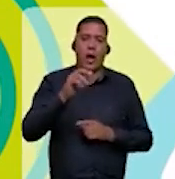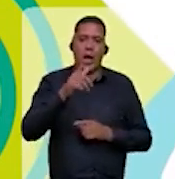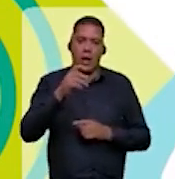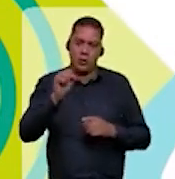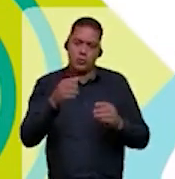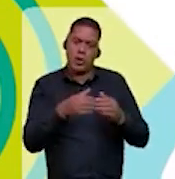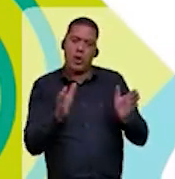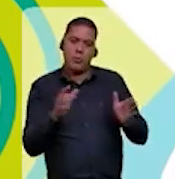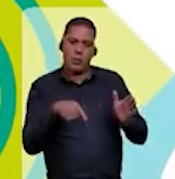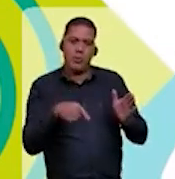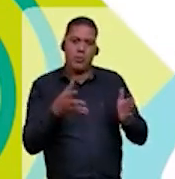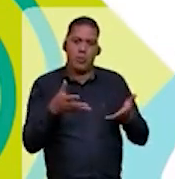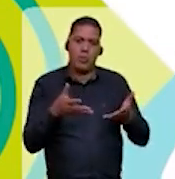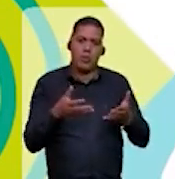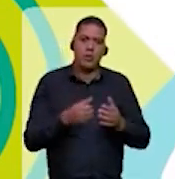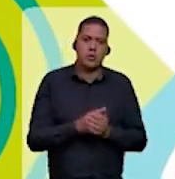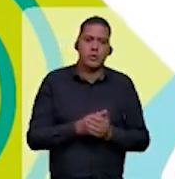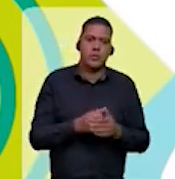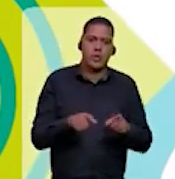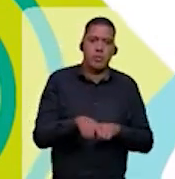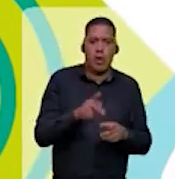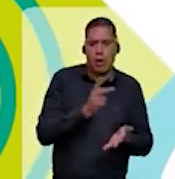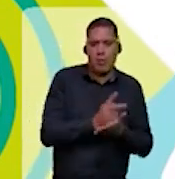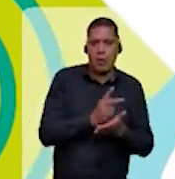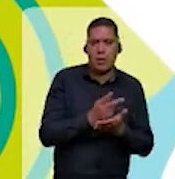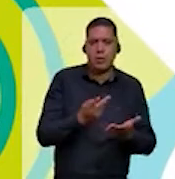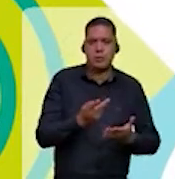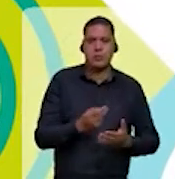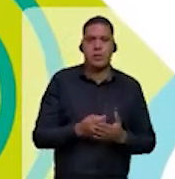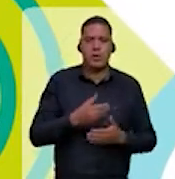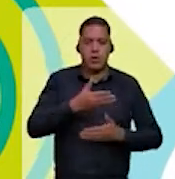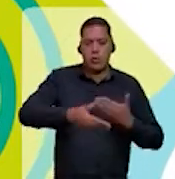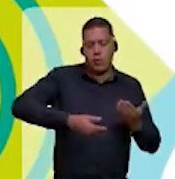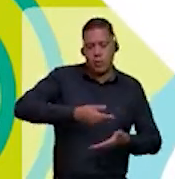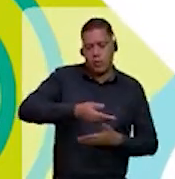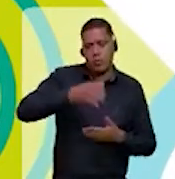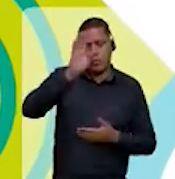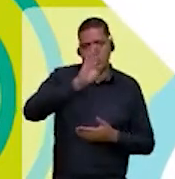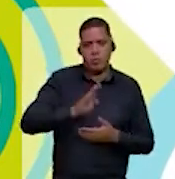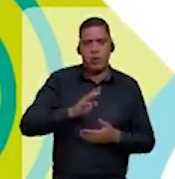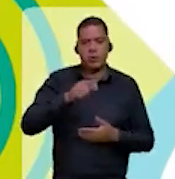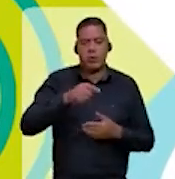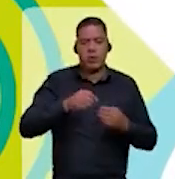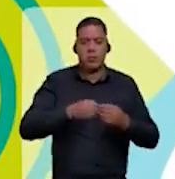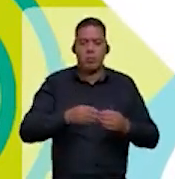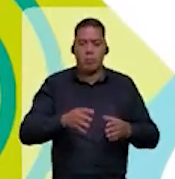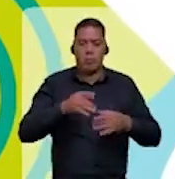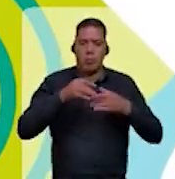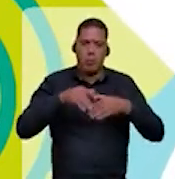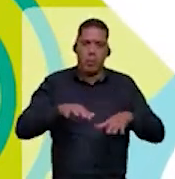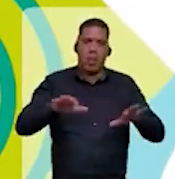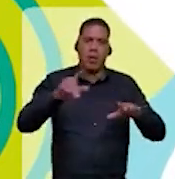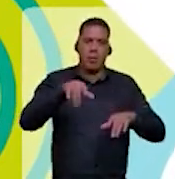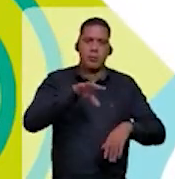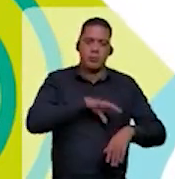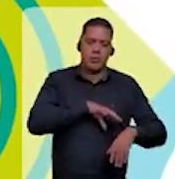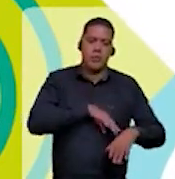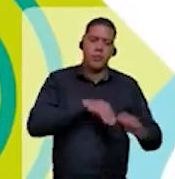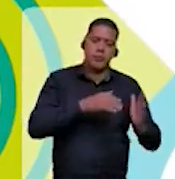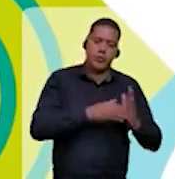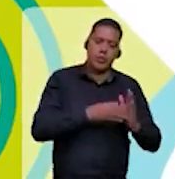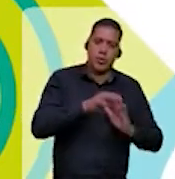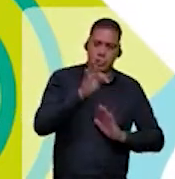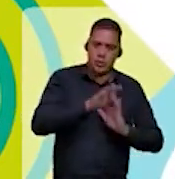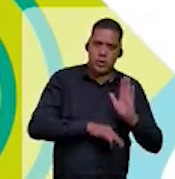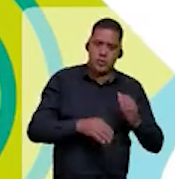conferência a essa mesma publicação Panorama da contribuição do Brasil para a difusão do português ao final do texto